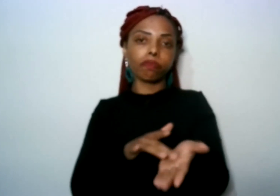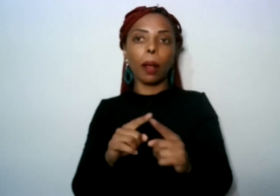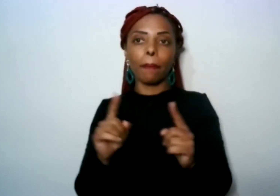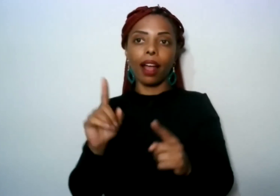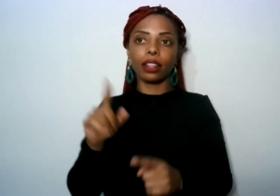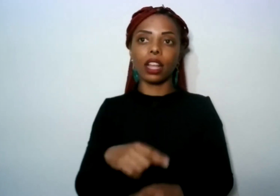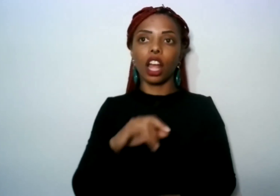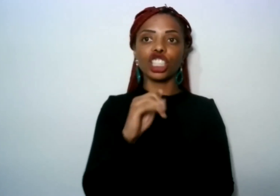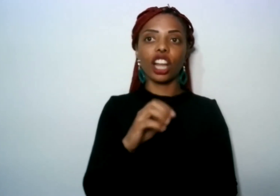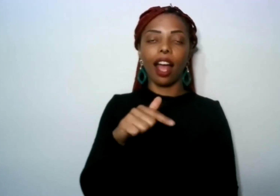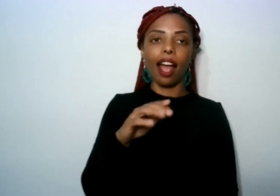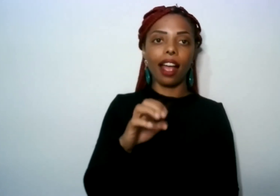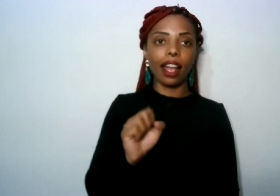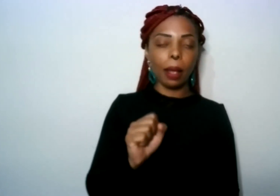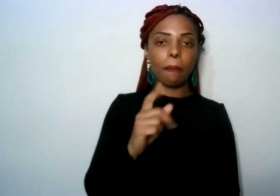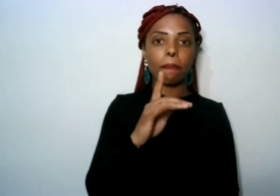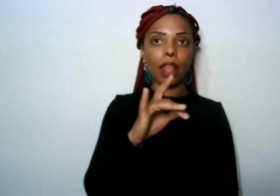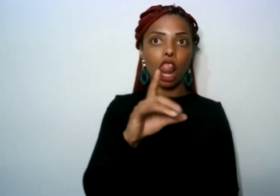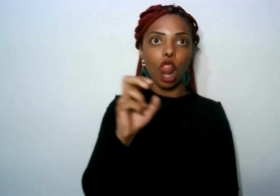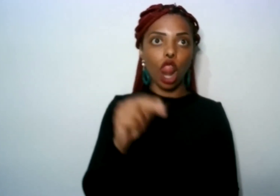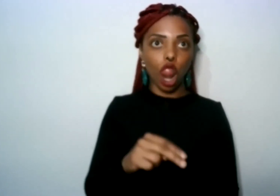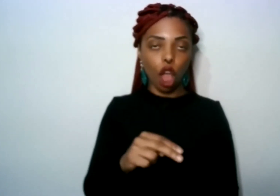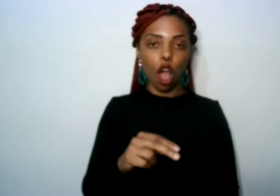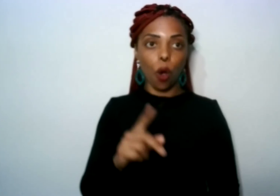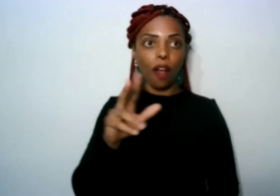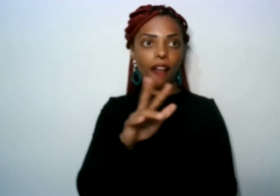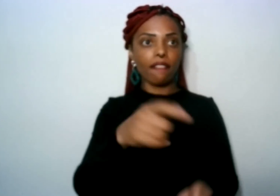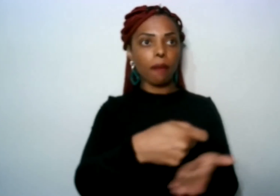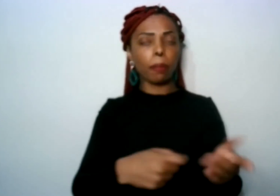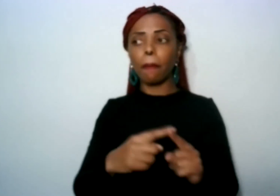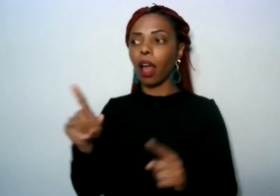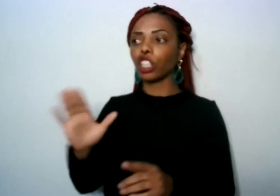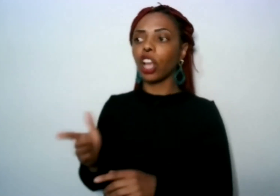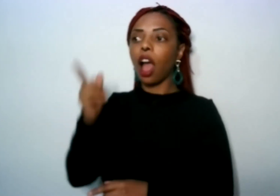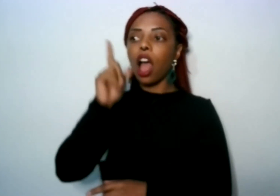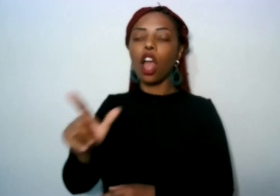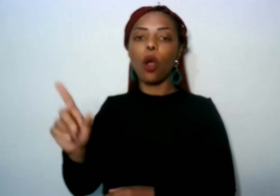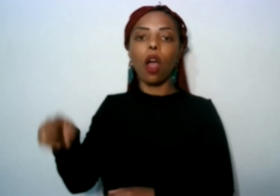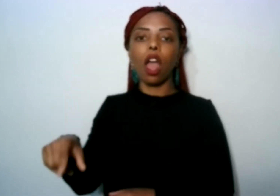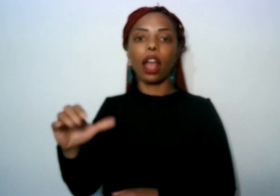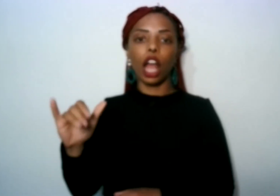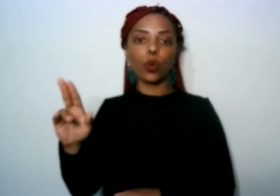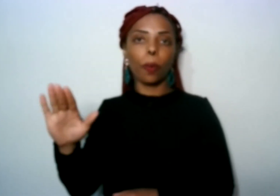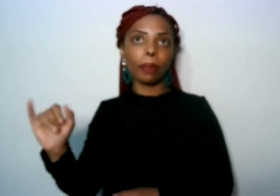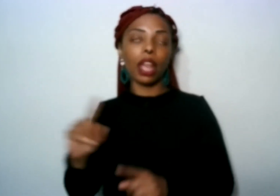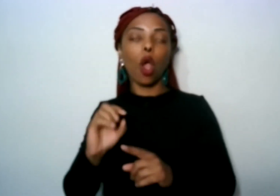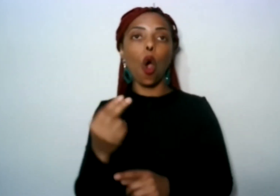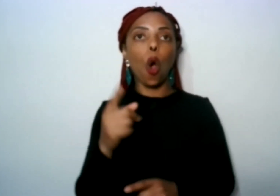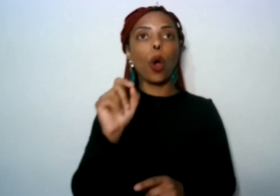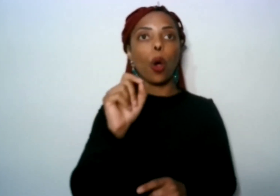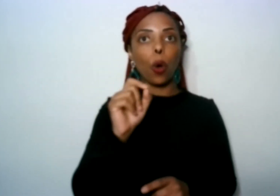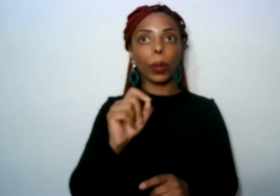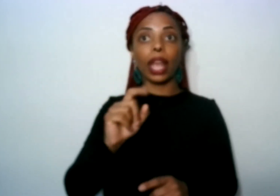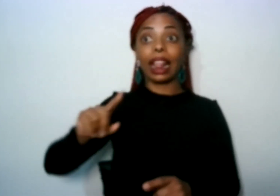ganhou ou se os desenhos são a posterior desse edital depois que esse edital foi cancelado e o Jacques Pilon foi contratado